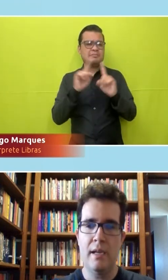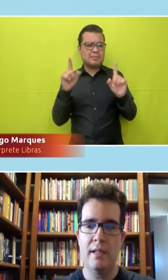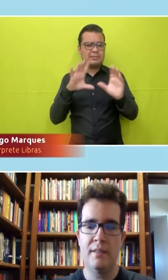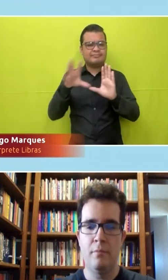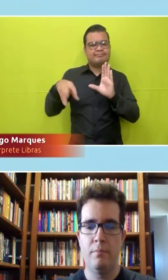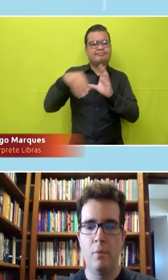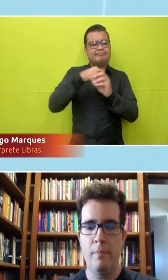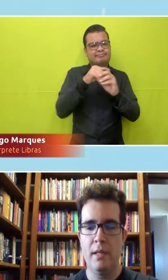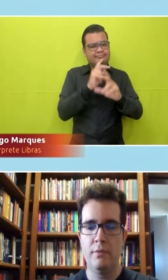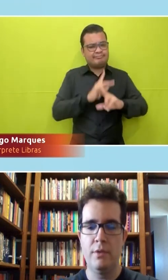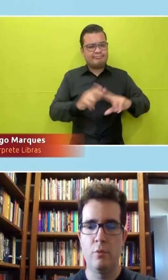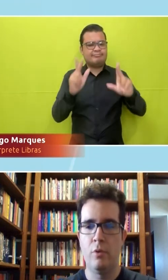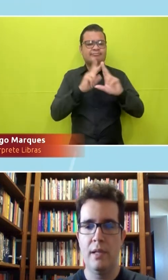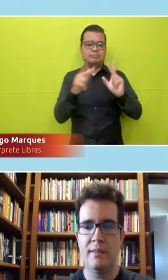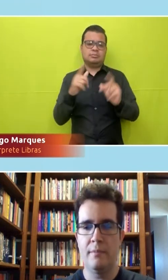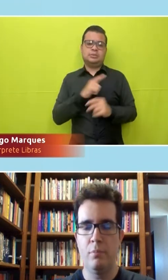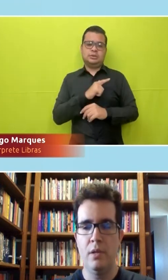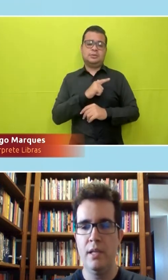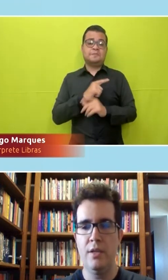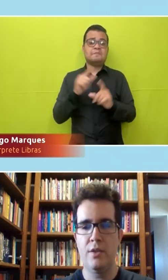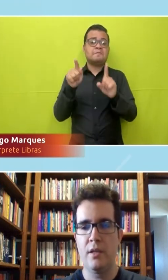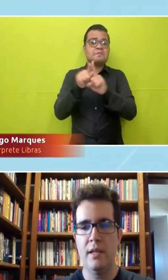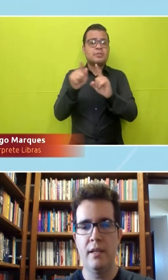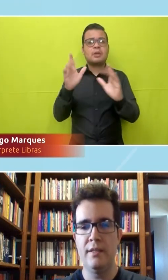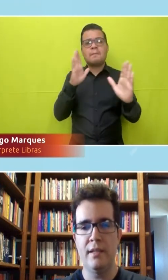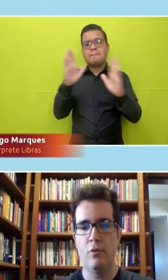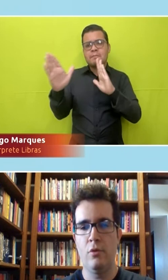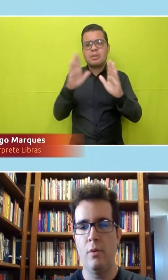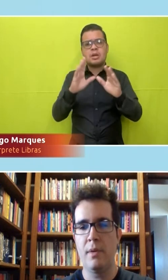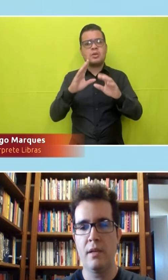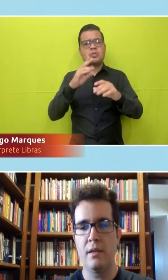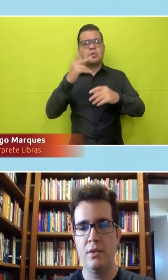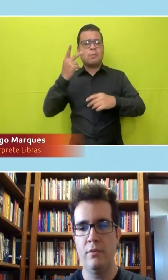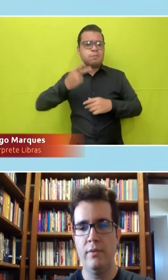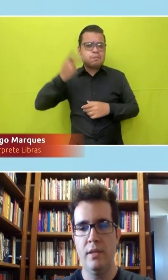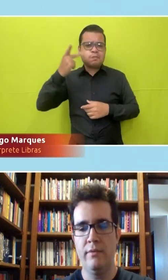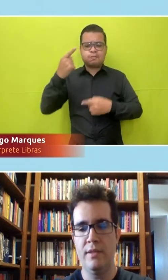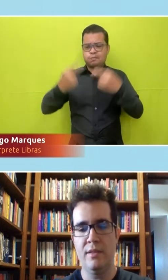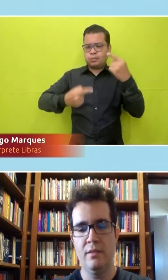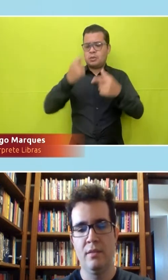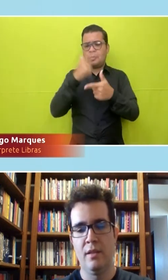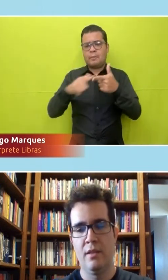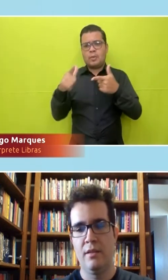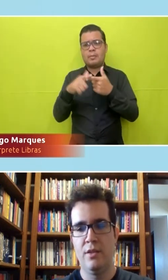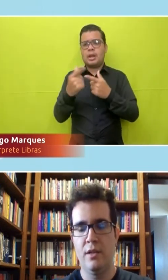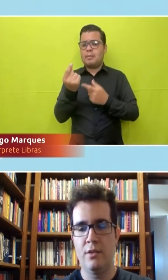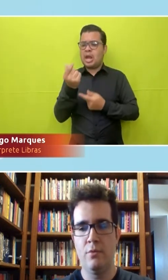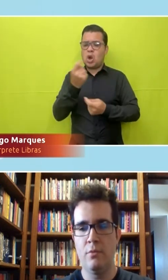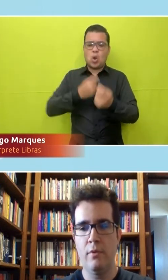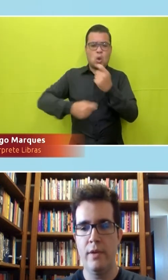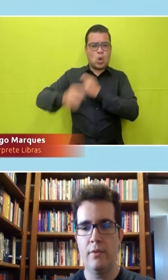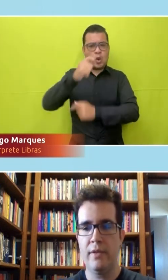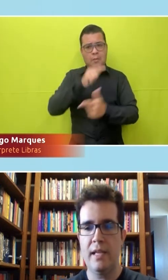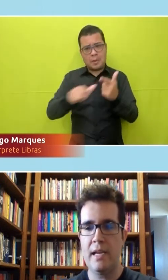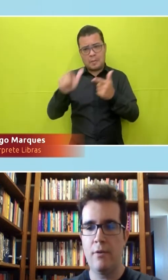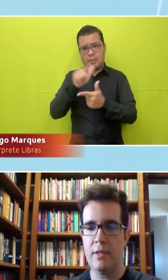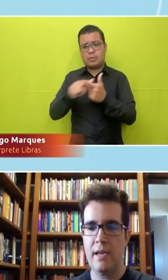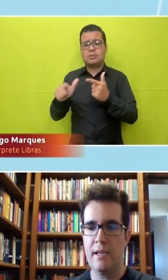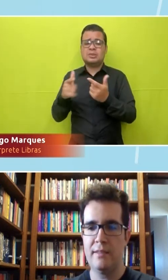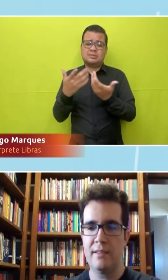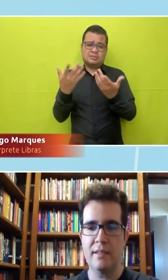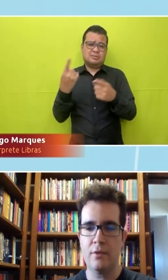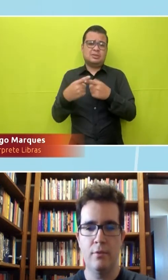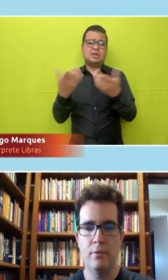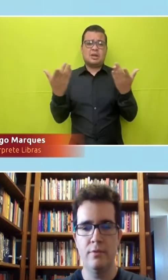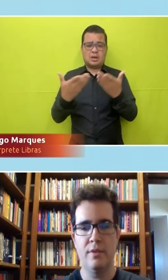todo, né, esse momento de turbulência política e crise econômica que a gente vive, assim, diante de um governo federal que